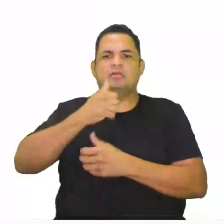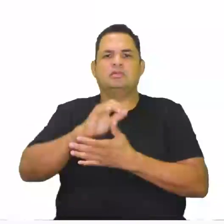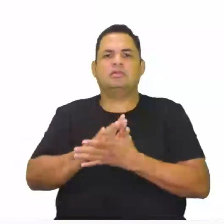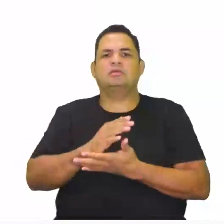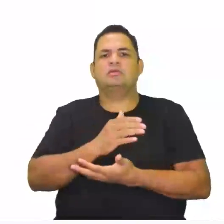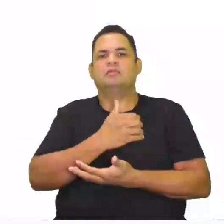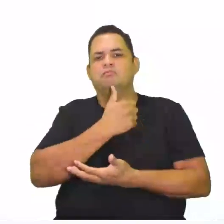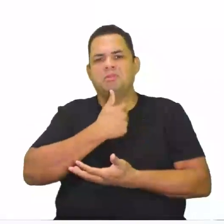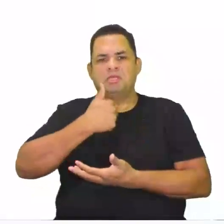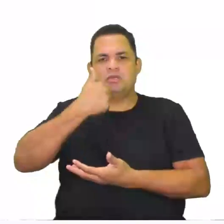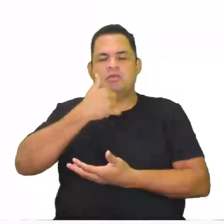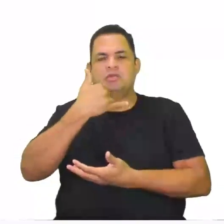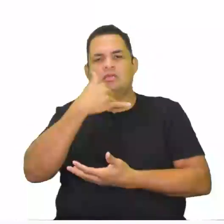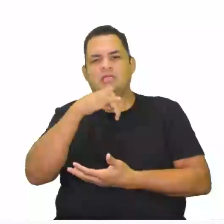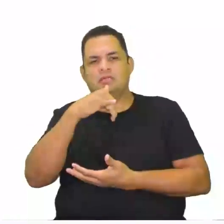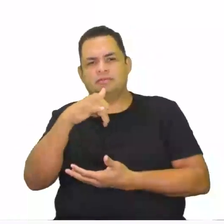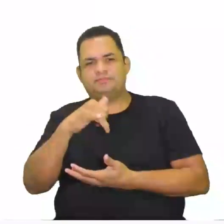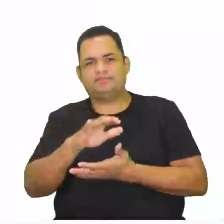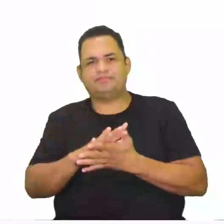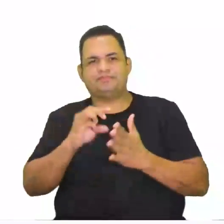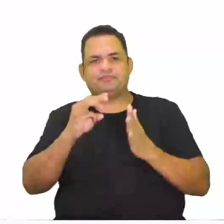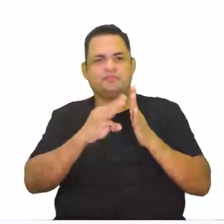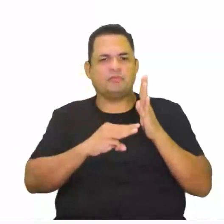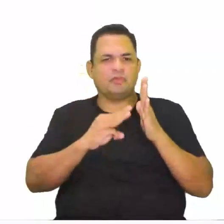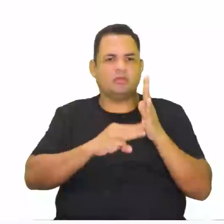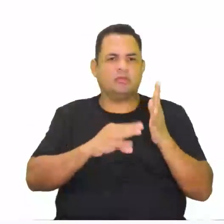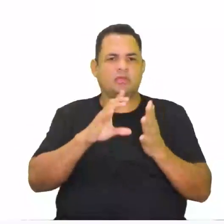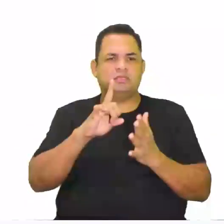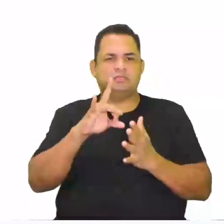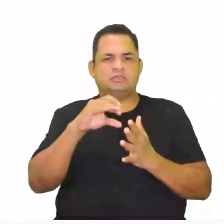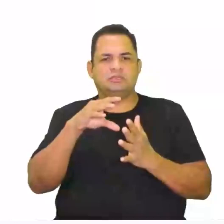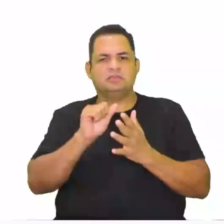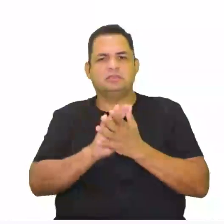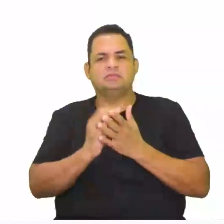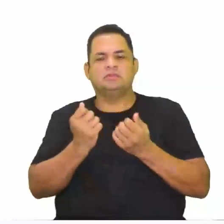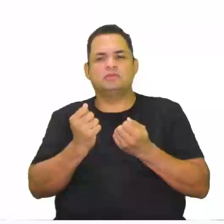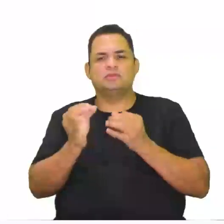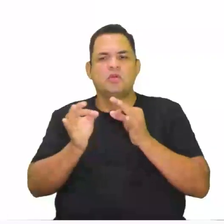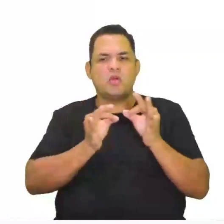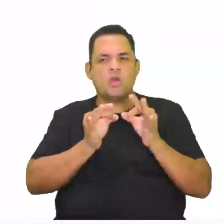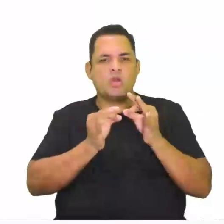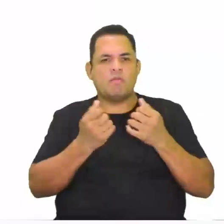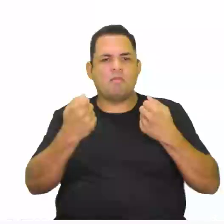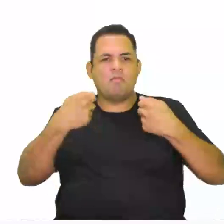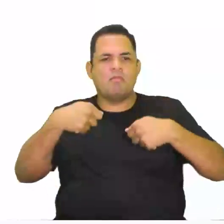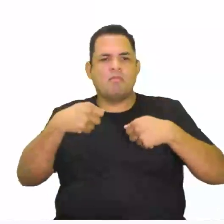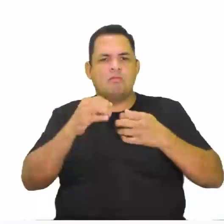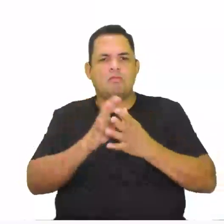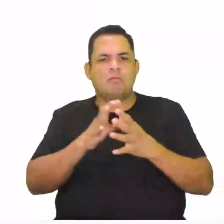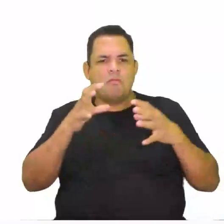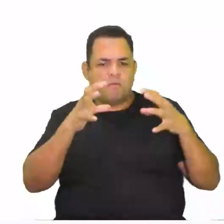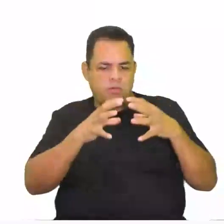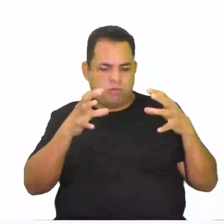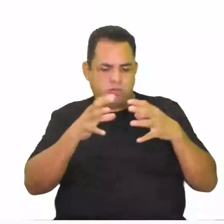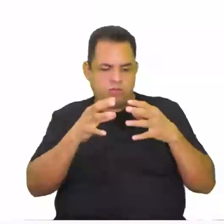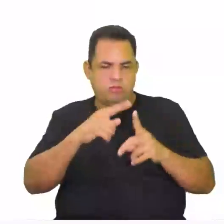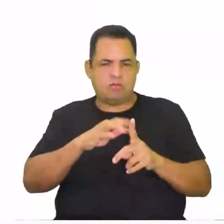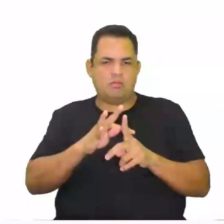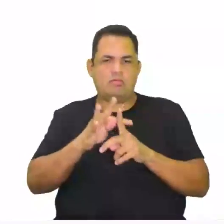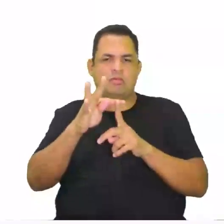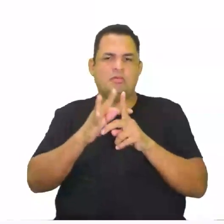energia. Os métodos sintéticos deverão ser conduzidos sempre que possível a pressão